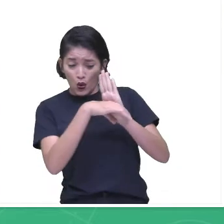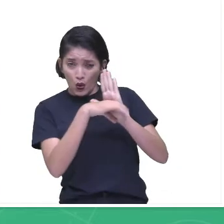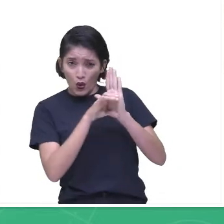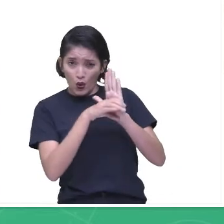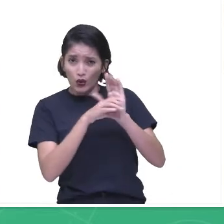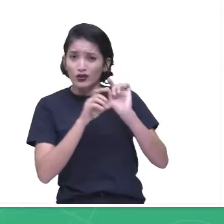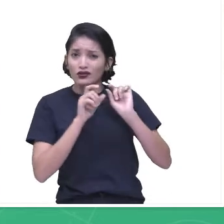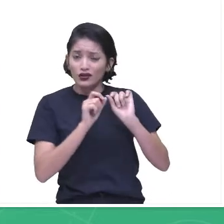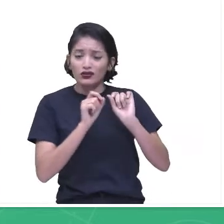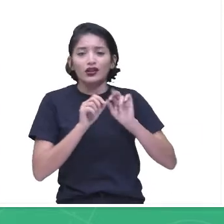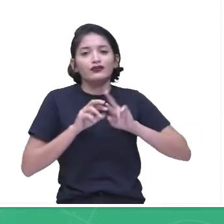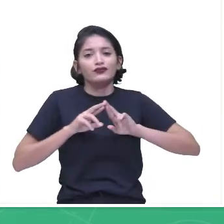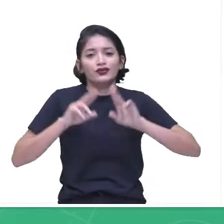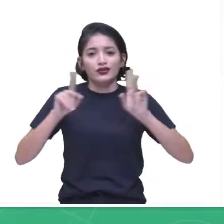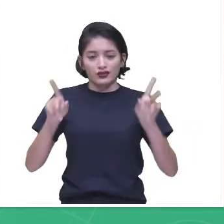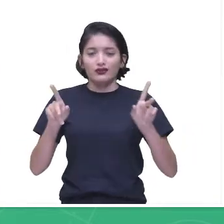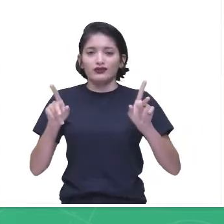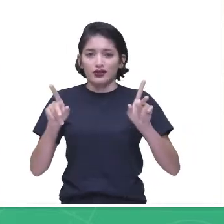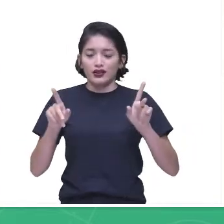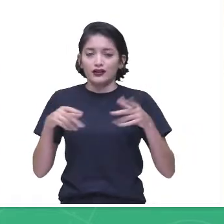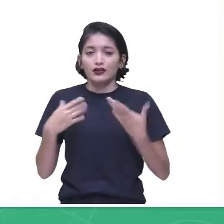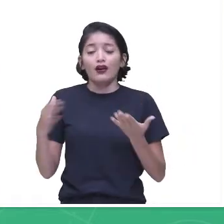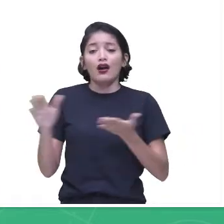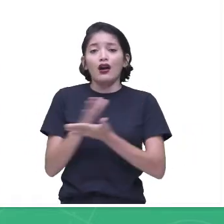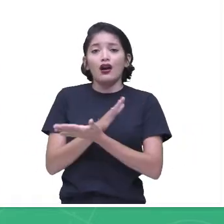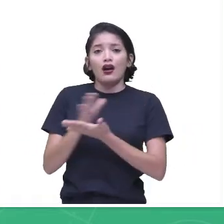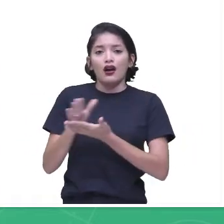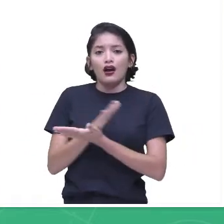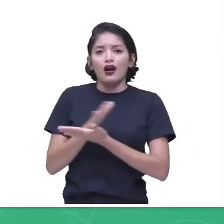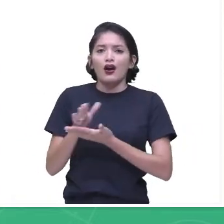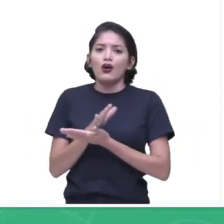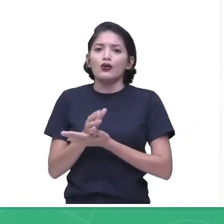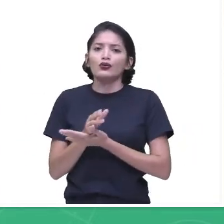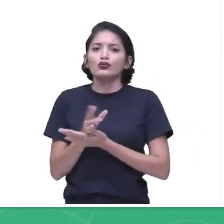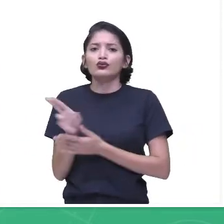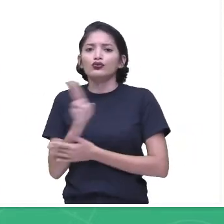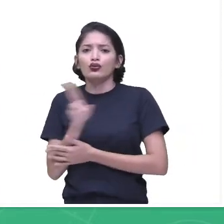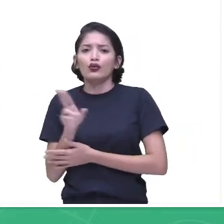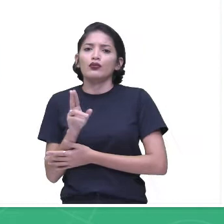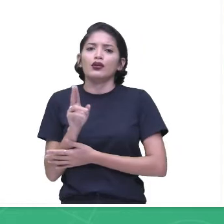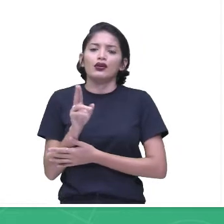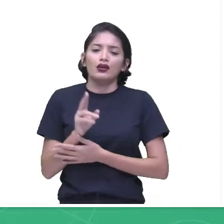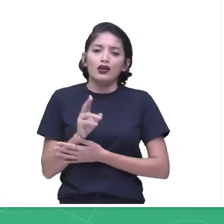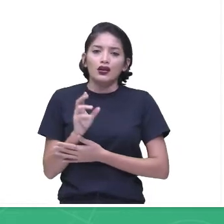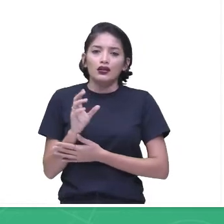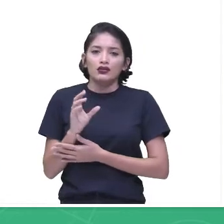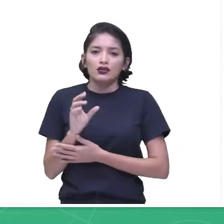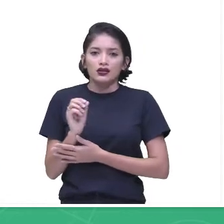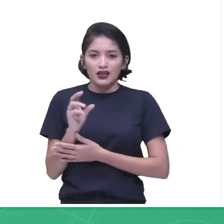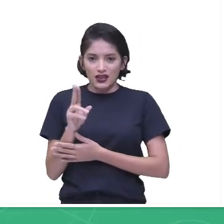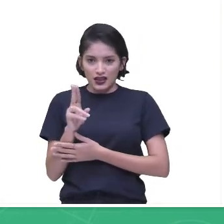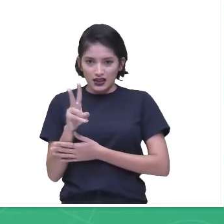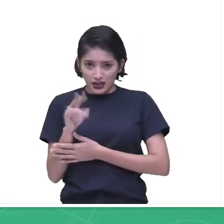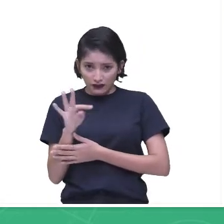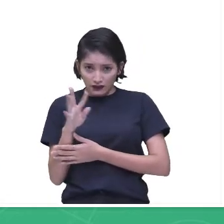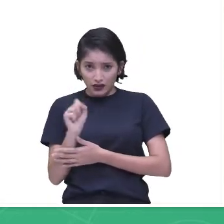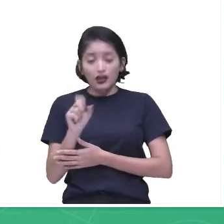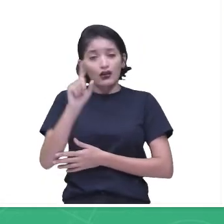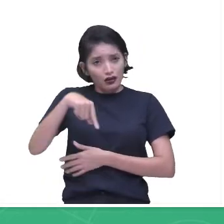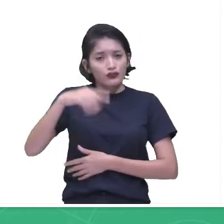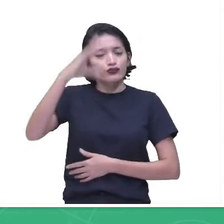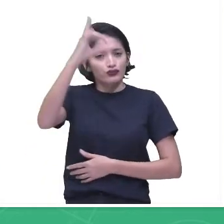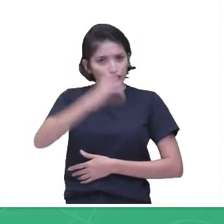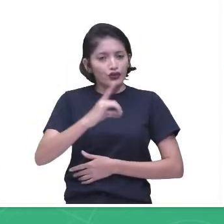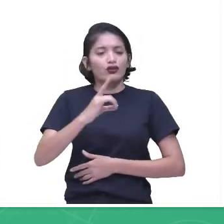limites urbanos. Então, na Roma chamava a urbis, né? A cidade. Daí a questão dos limites urbanos, podendo